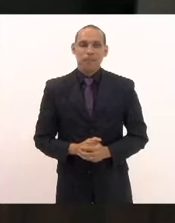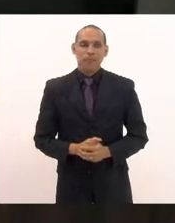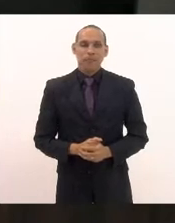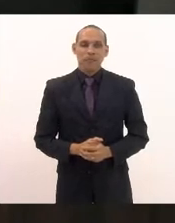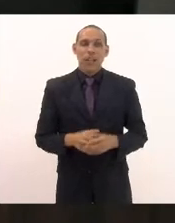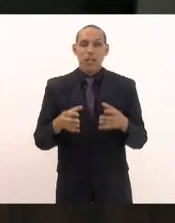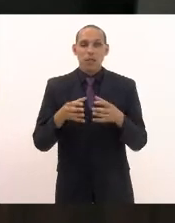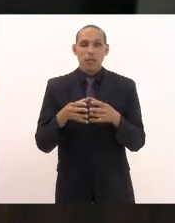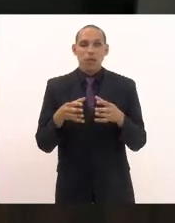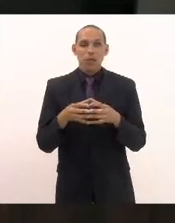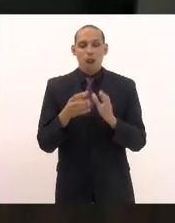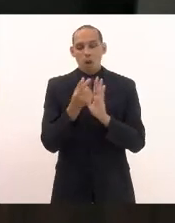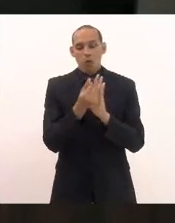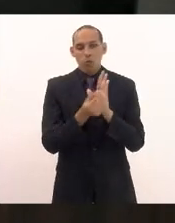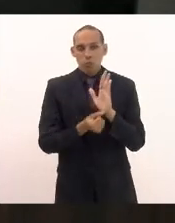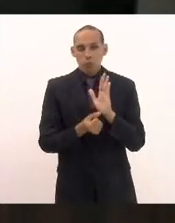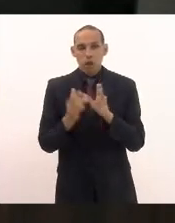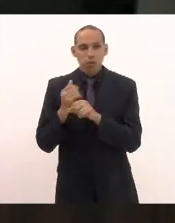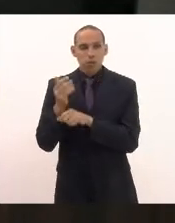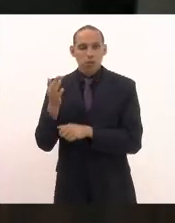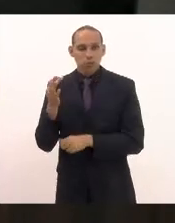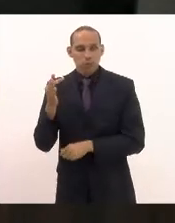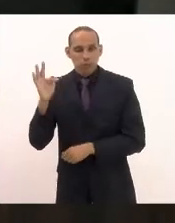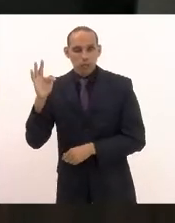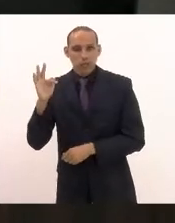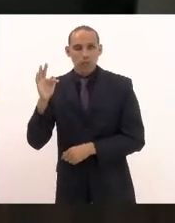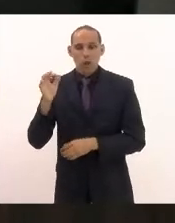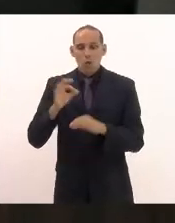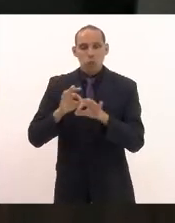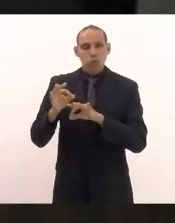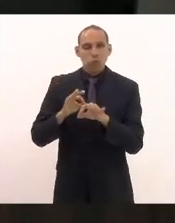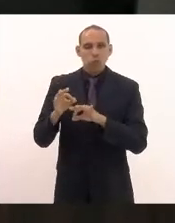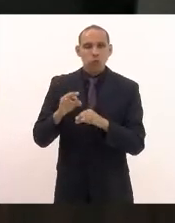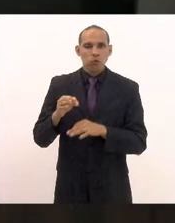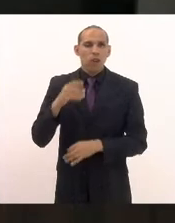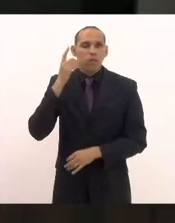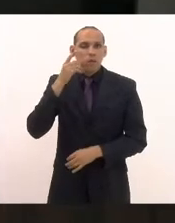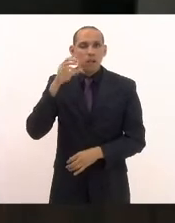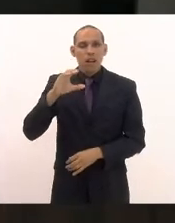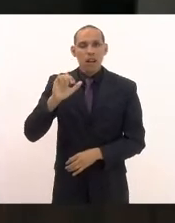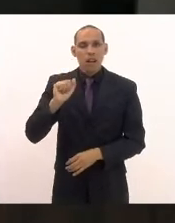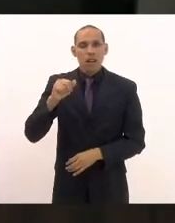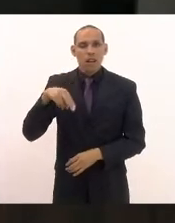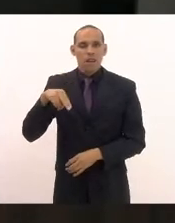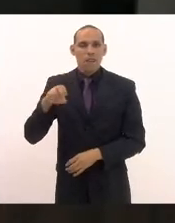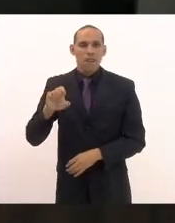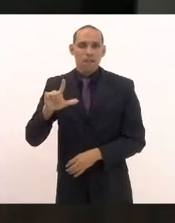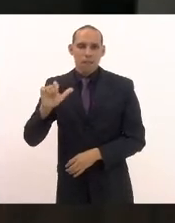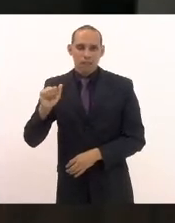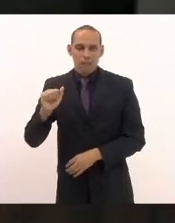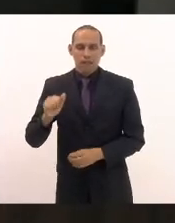Pela Comissão de Orçamento, Finanças, Cassação Financeira e Controle, deputado Márcio Canella.